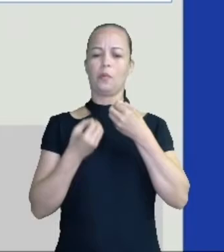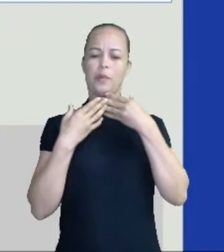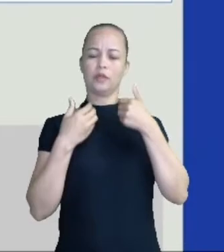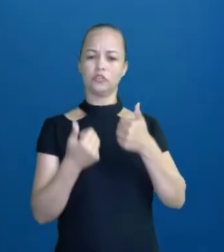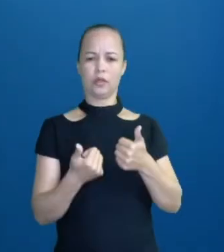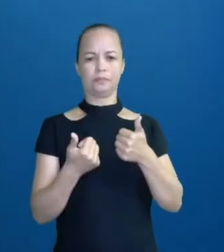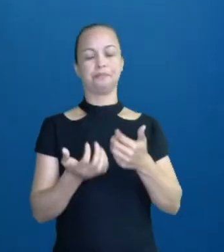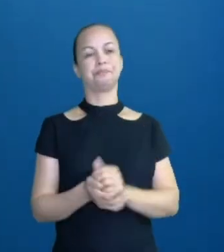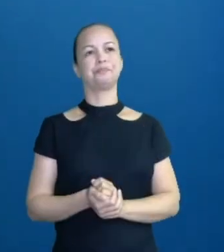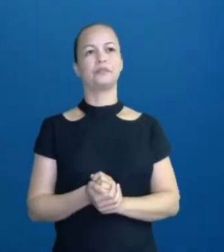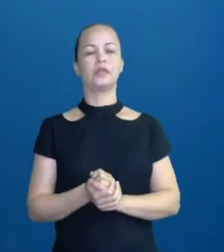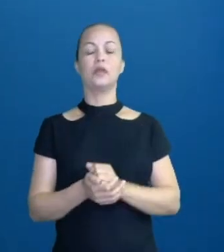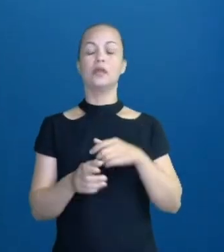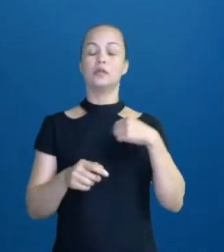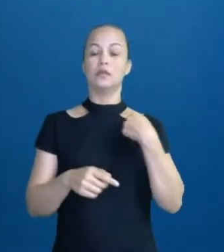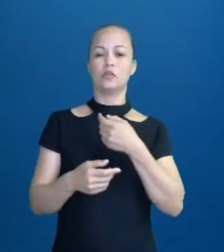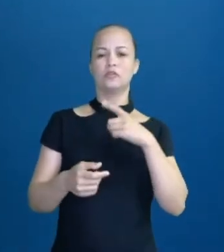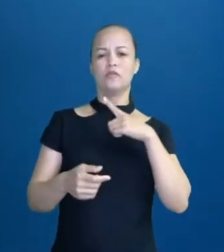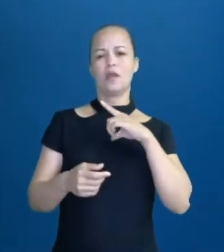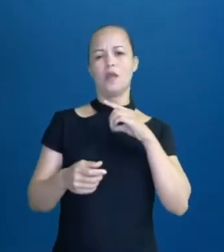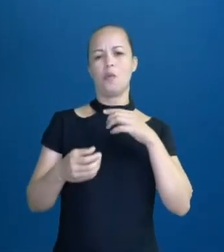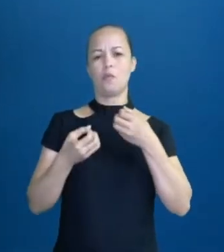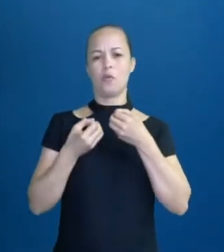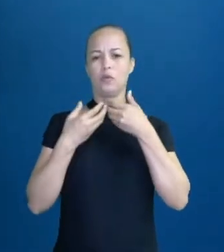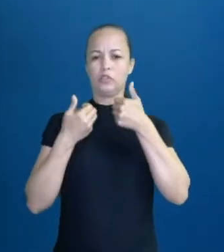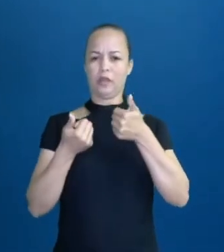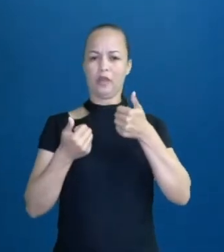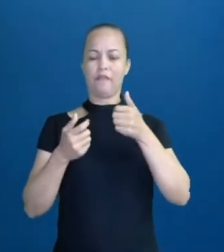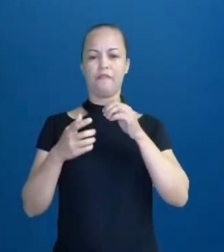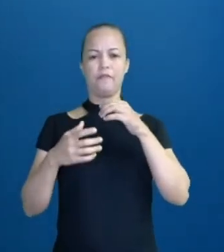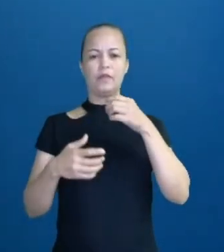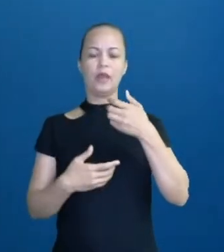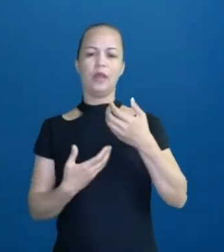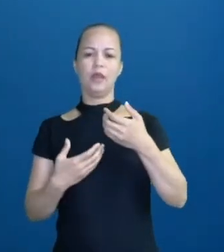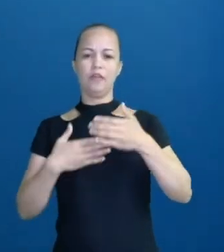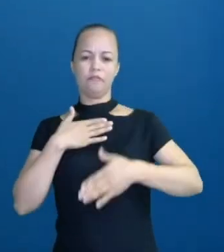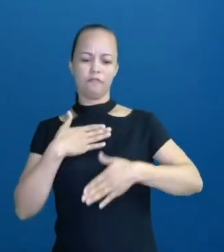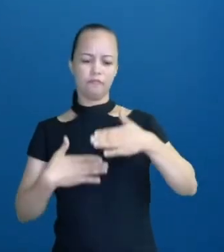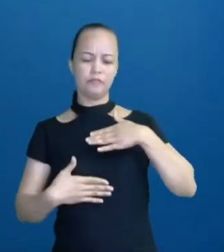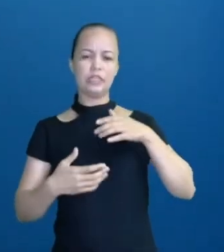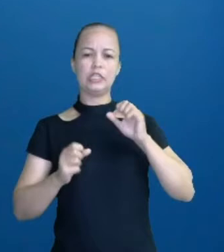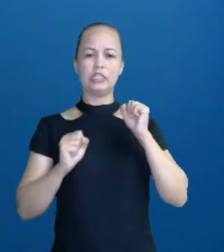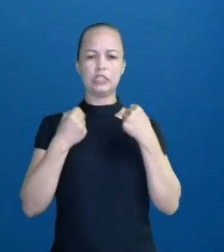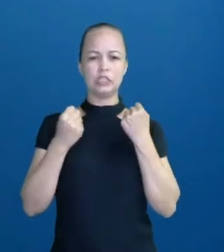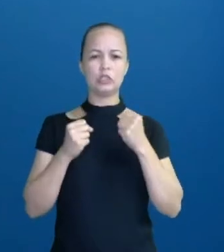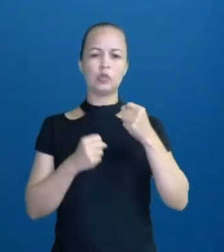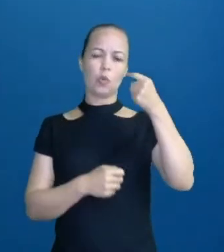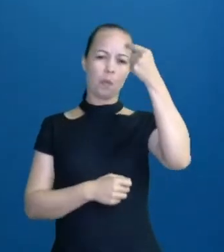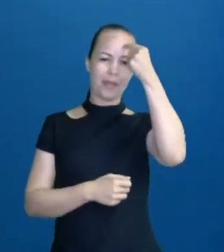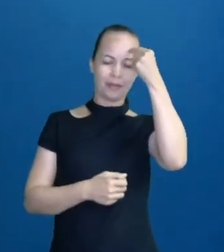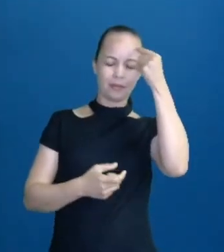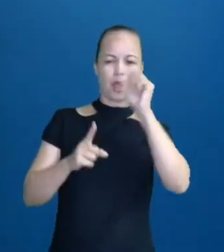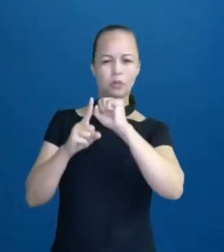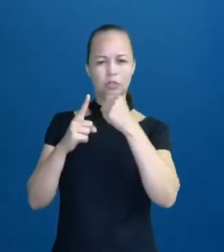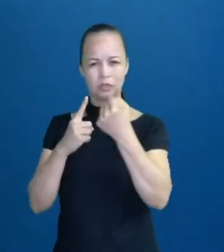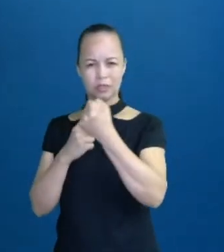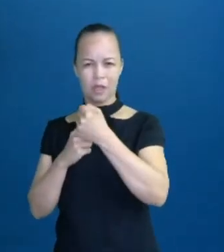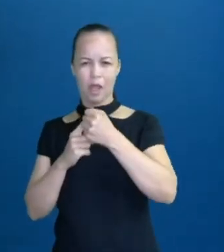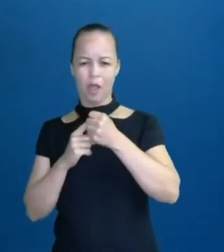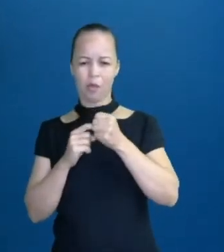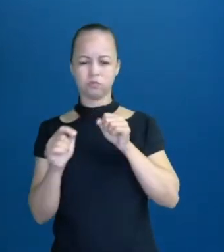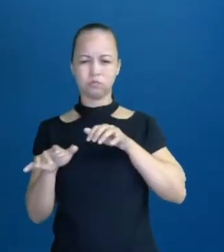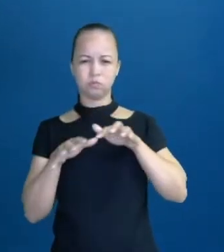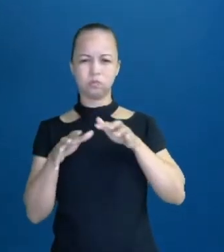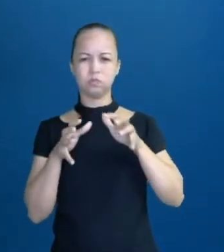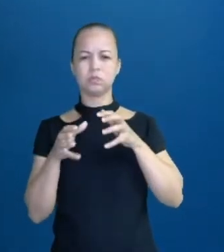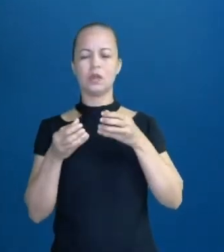tiver o nosso bem-estar físico, o nosso bem-estar mental e até mesmo o nosso bem-estar social alterado, a